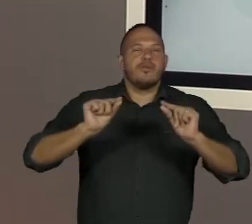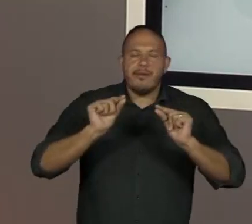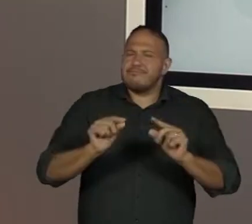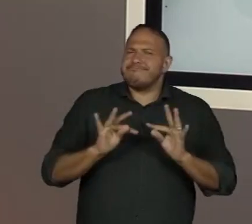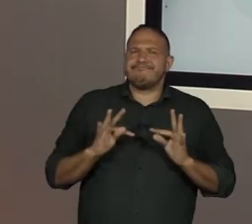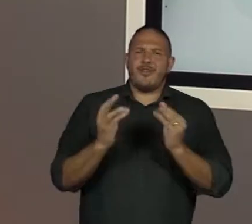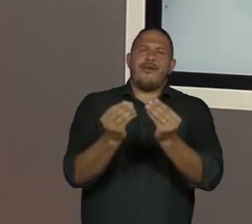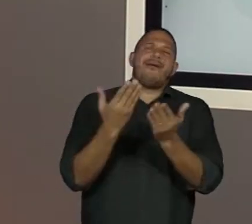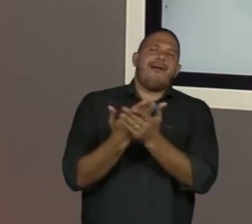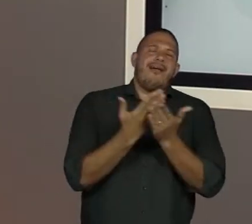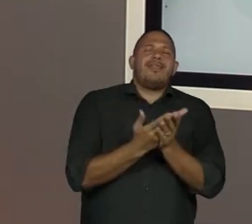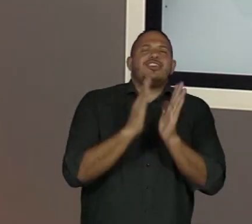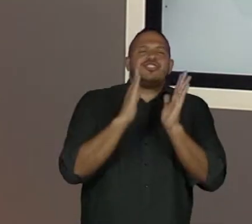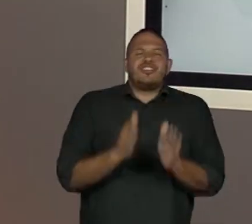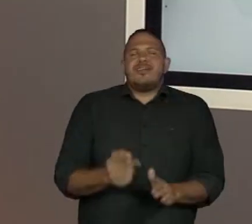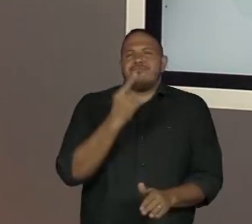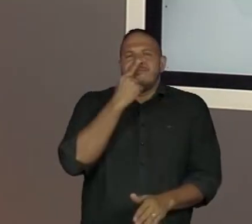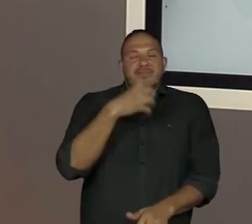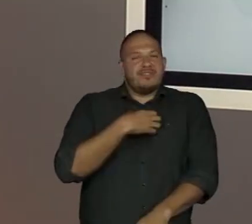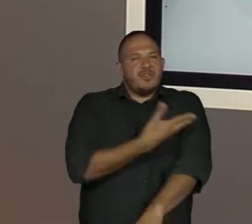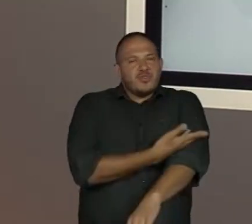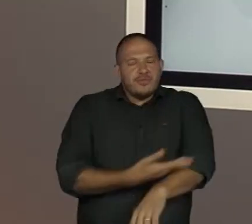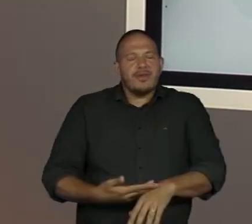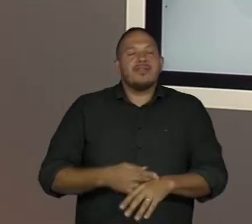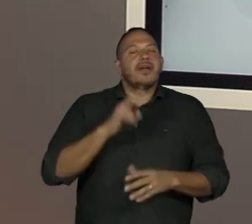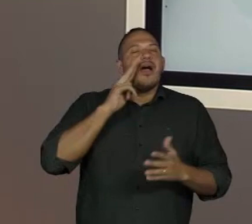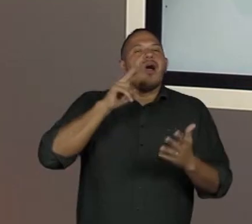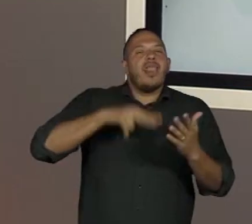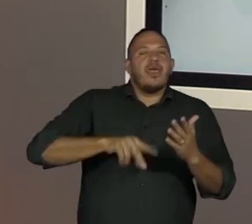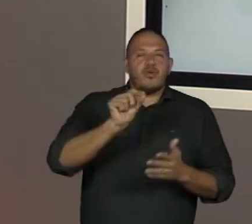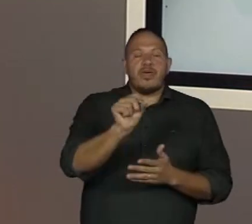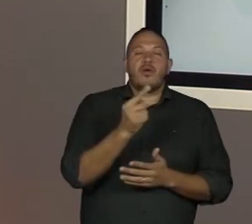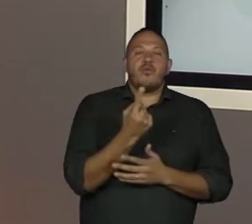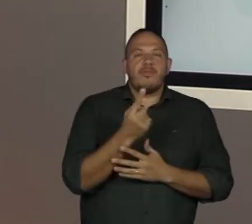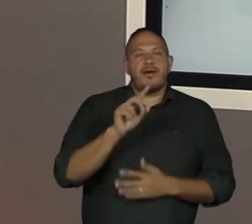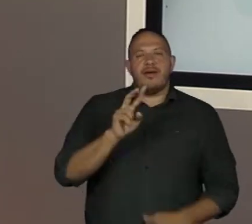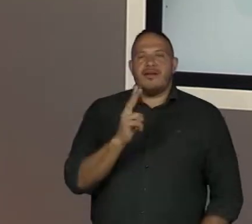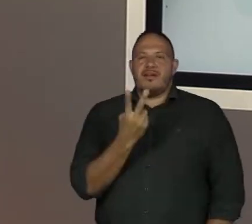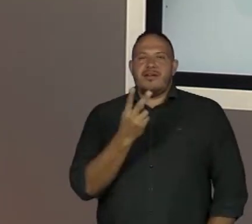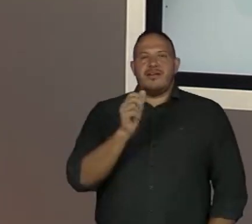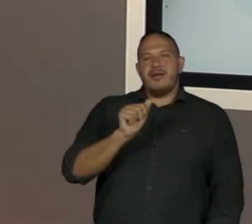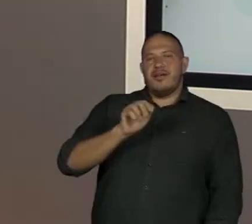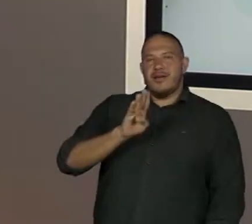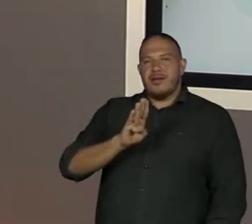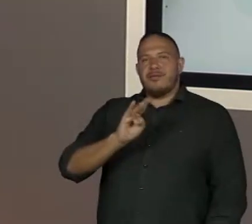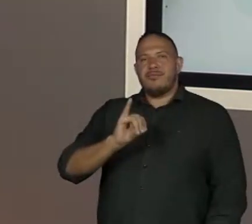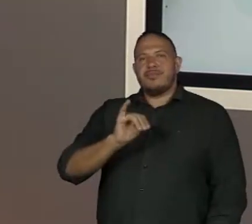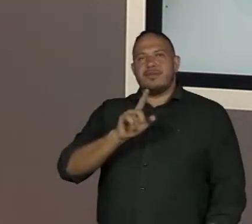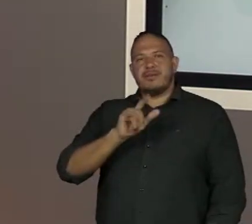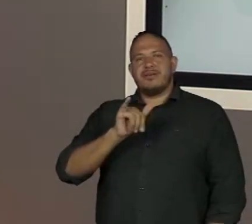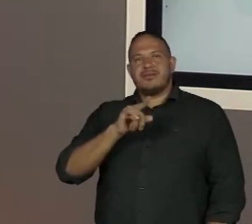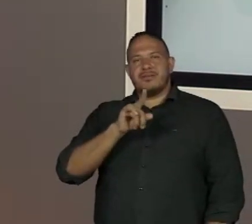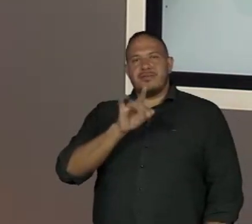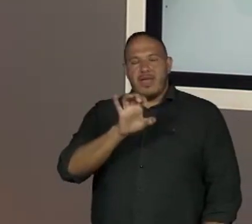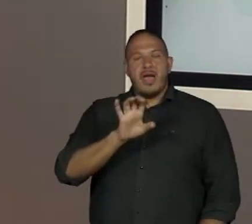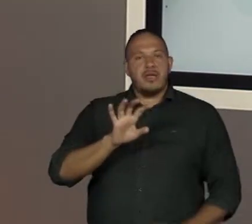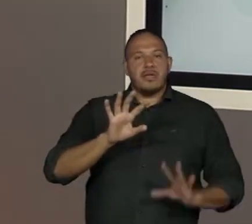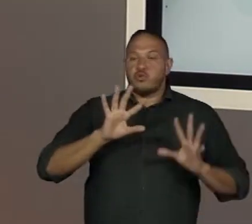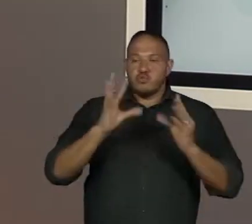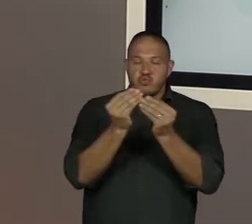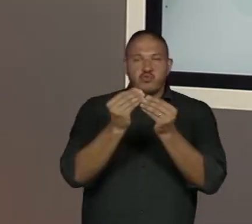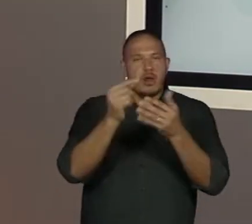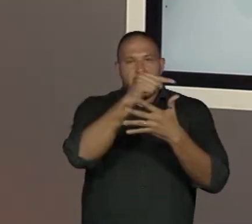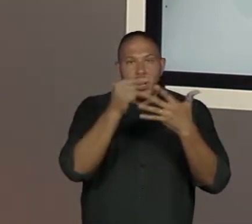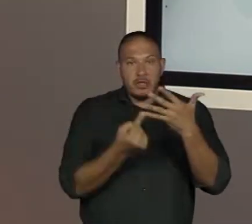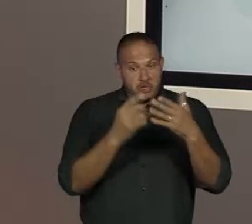estão acostumados com a gente ler uma habilidade apenas por aula e aí nós contemplamos ela amplamente nessa aula.